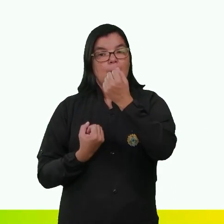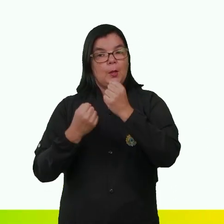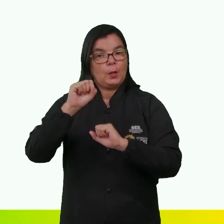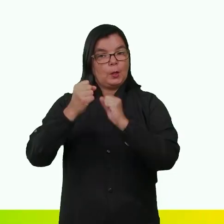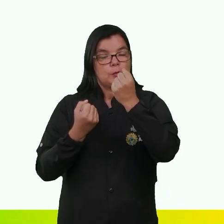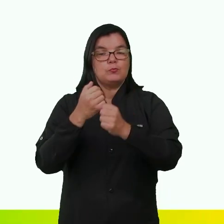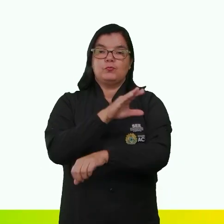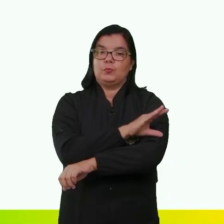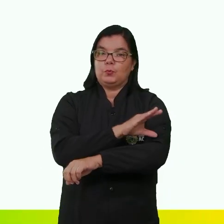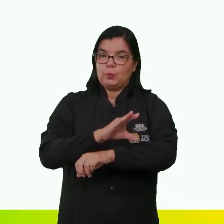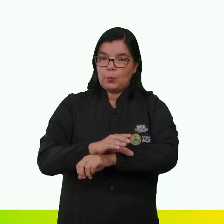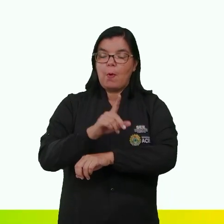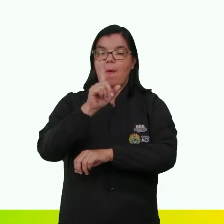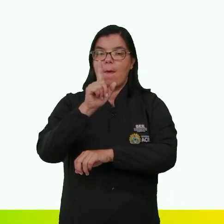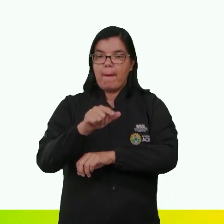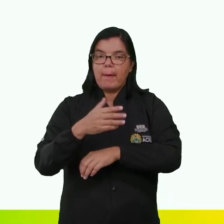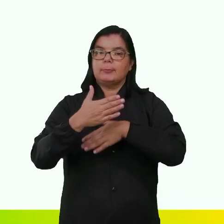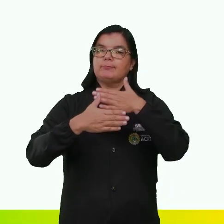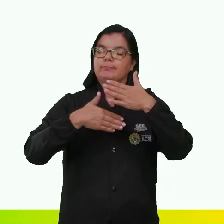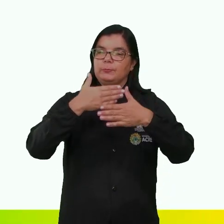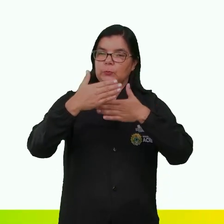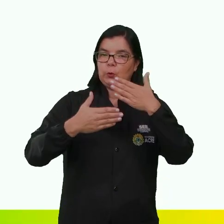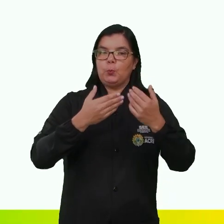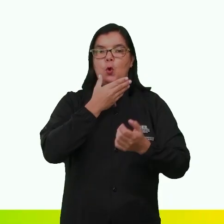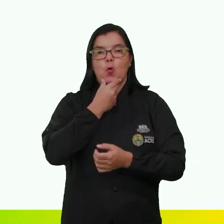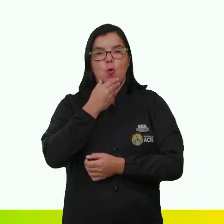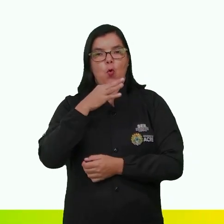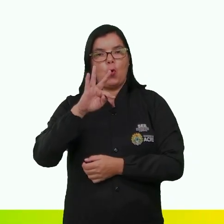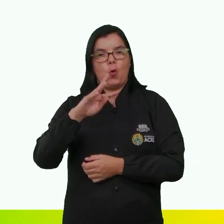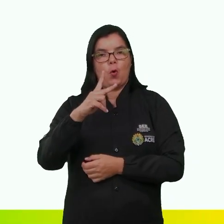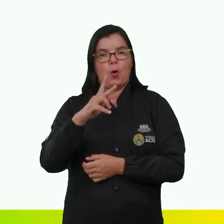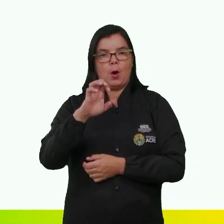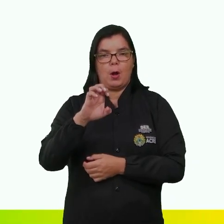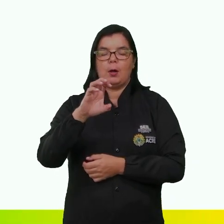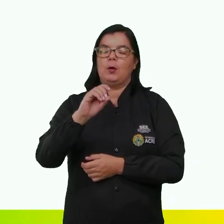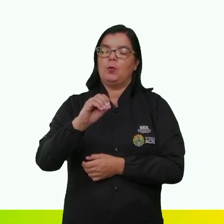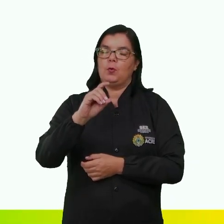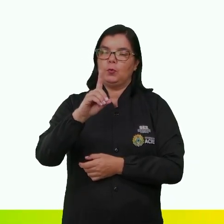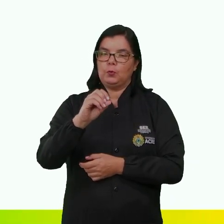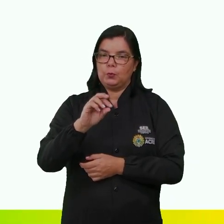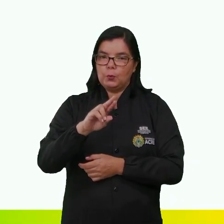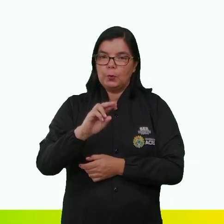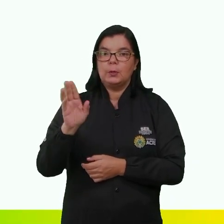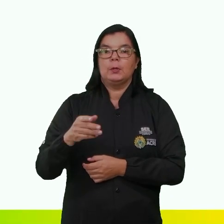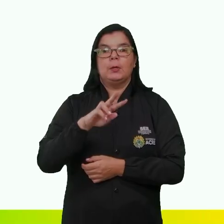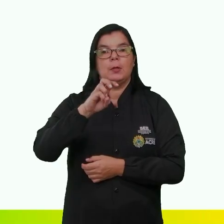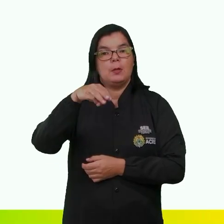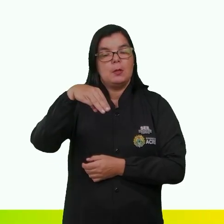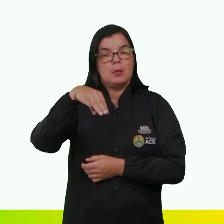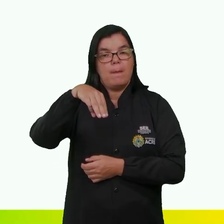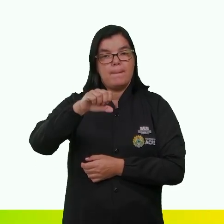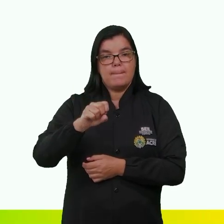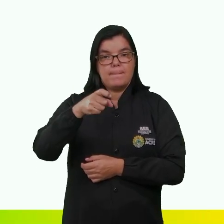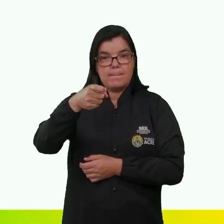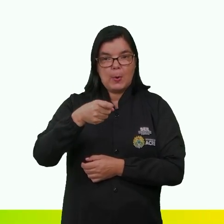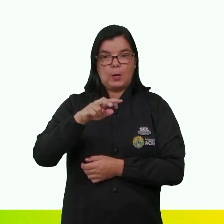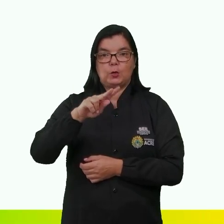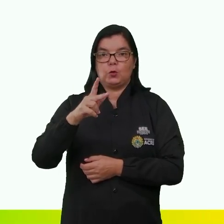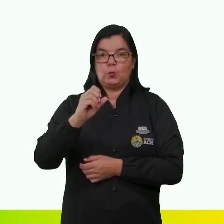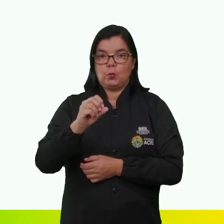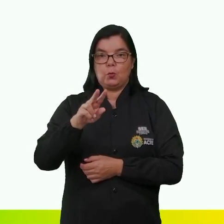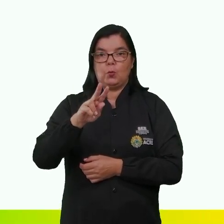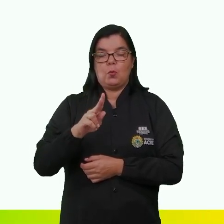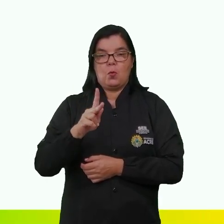indústria cultural, conceito desenvolvido por Theodor Adorno e Max Horkheimer, da Escola